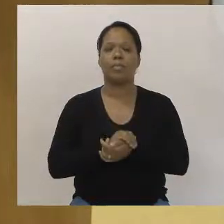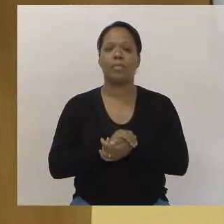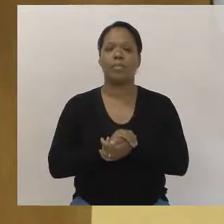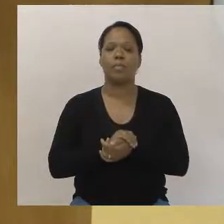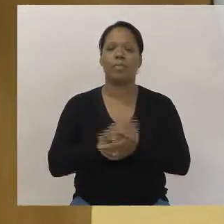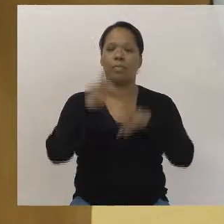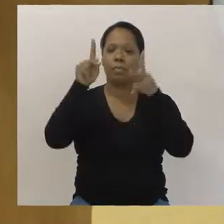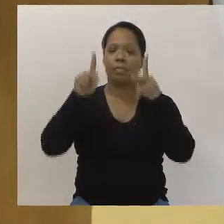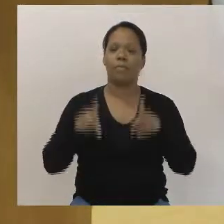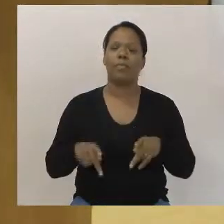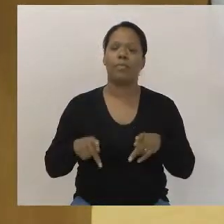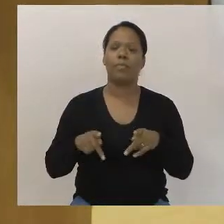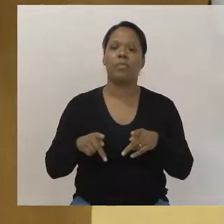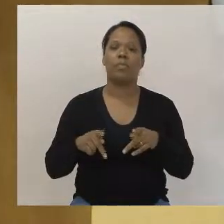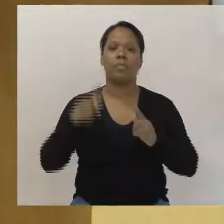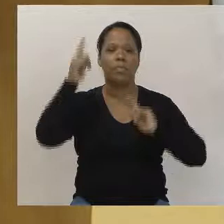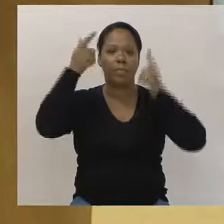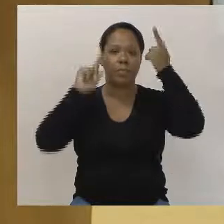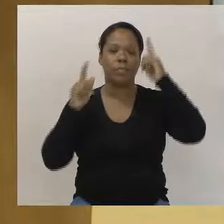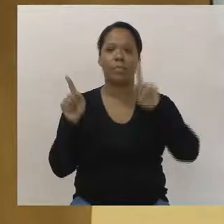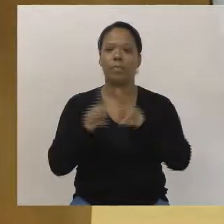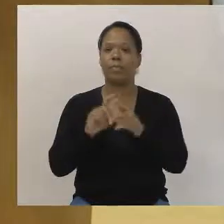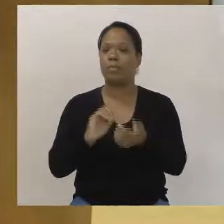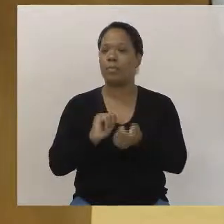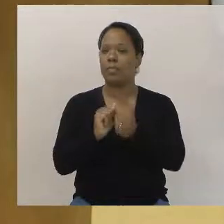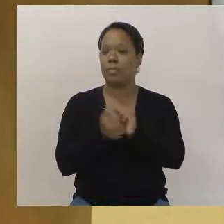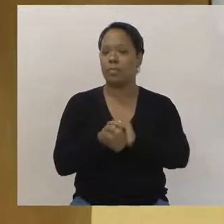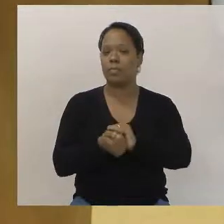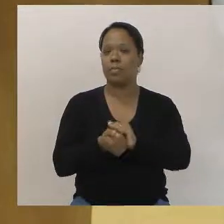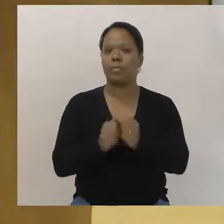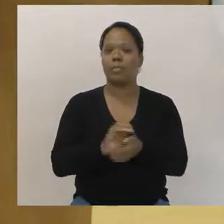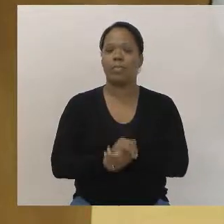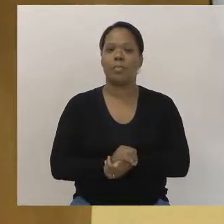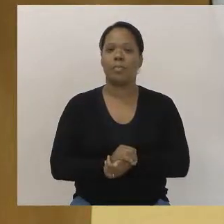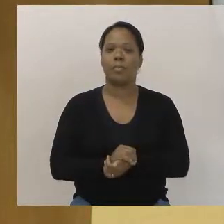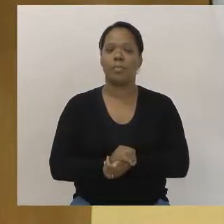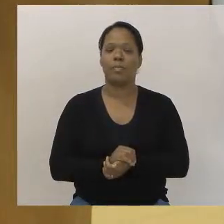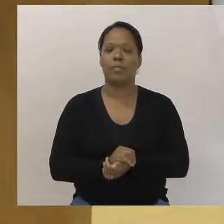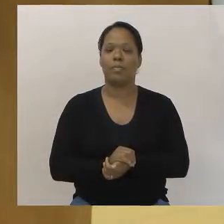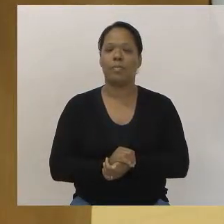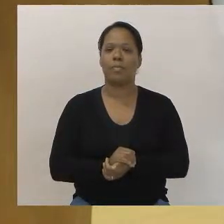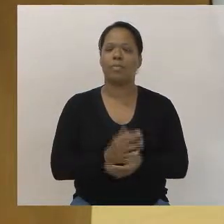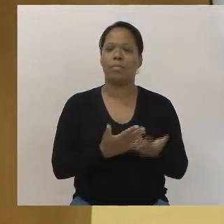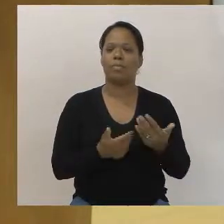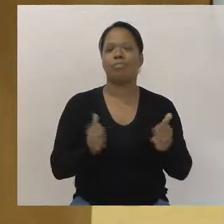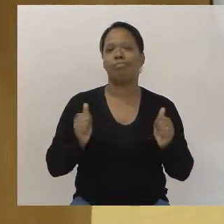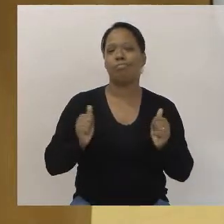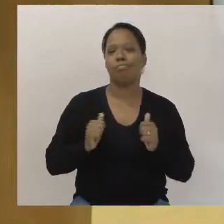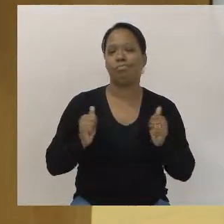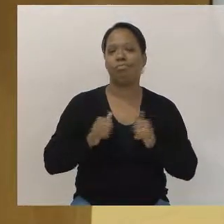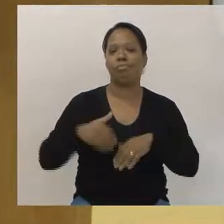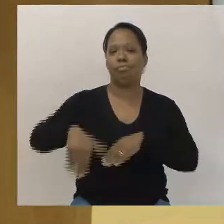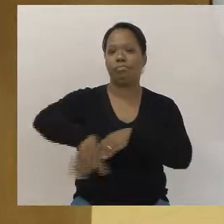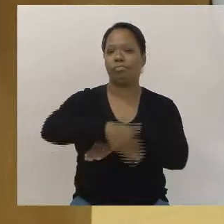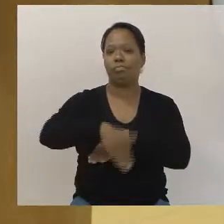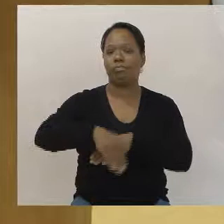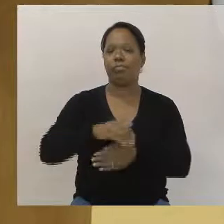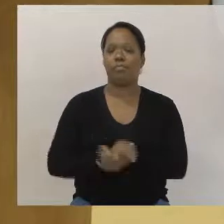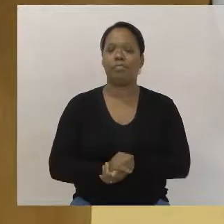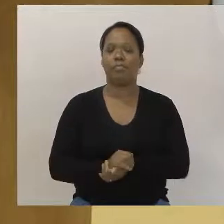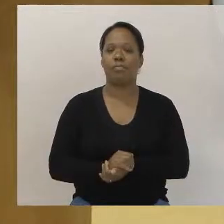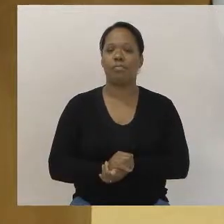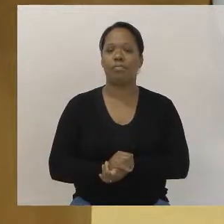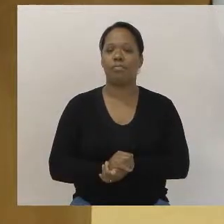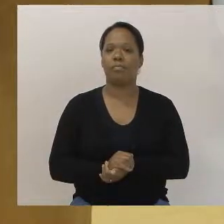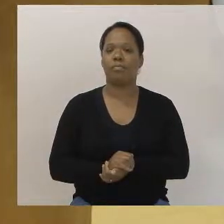pública de esporte nós precisamos tirar acabar com a ociosidade da juventude na rua perder vidas